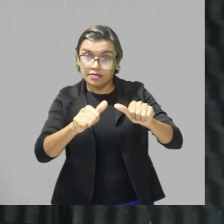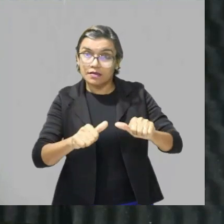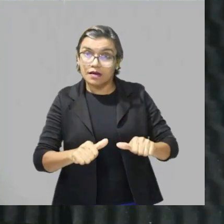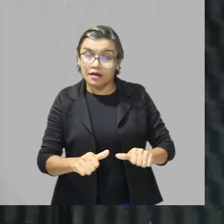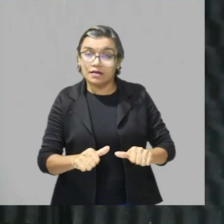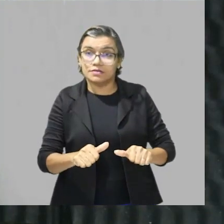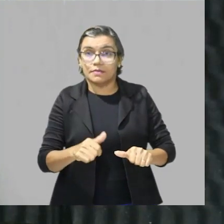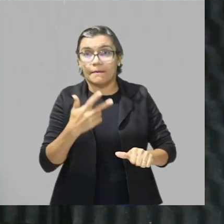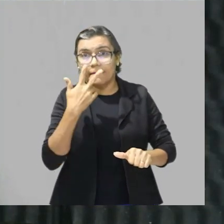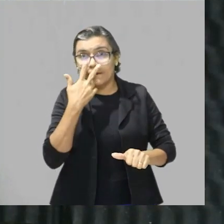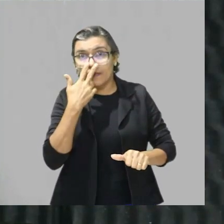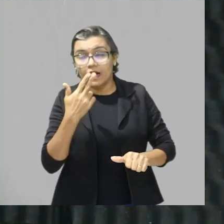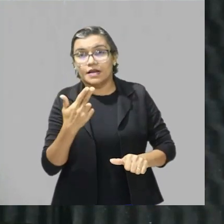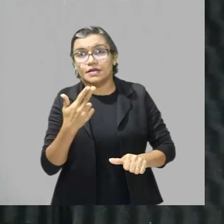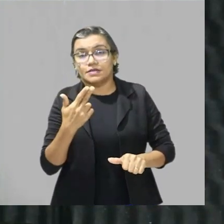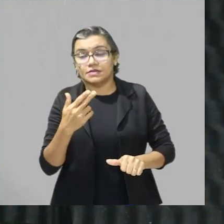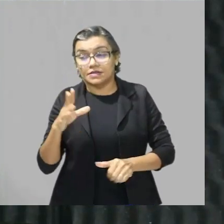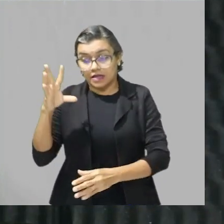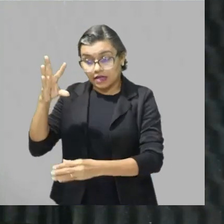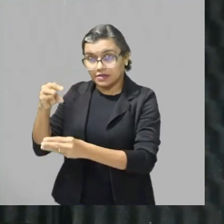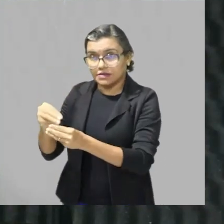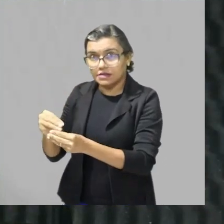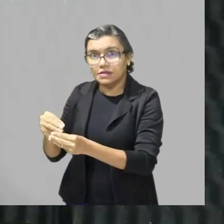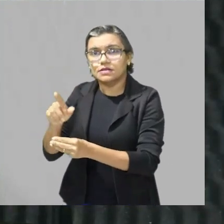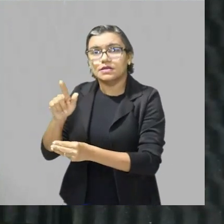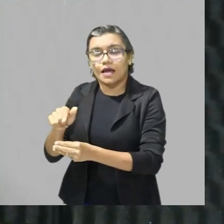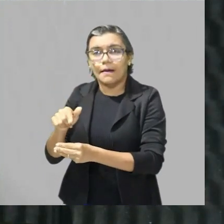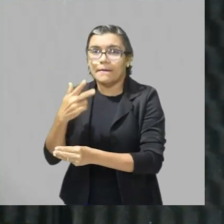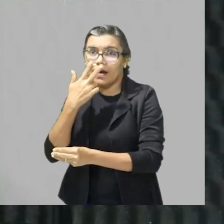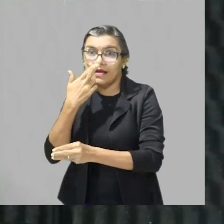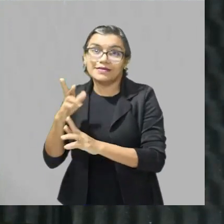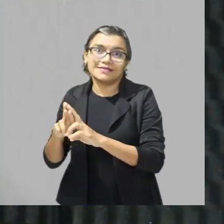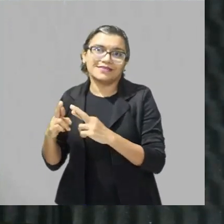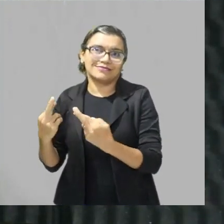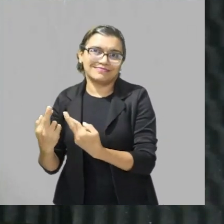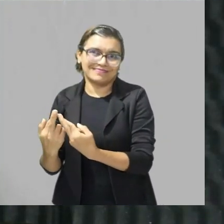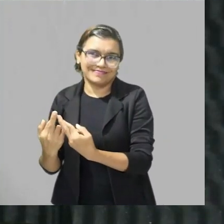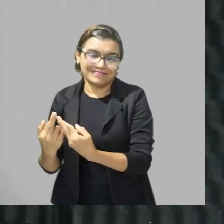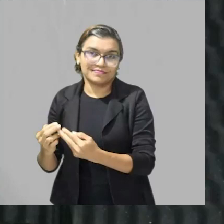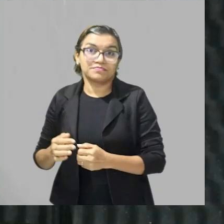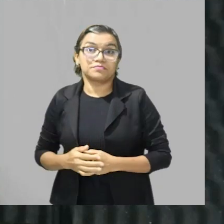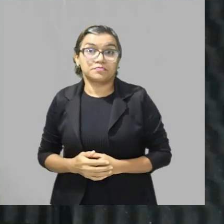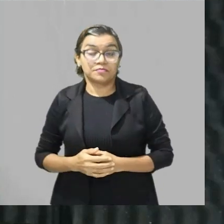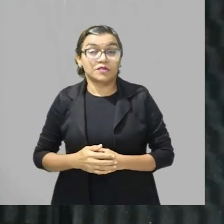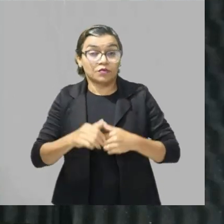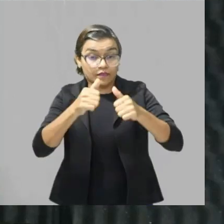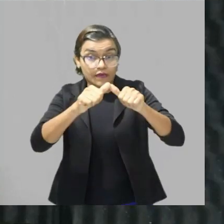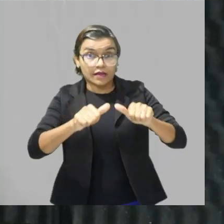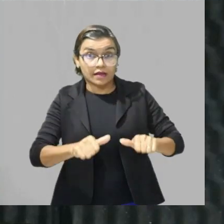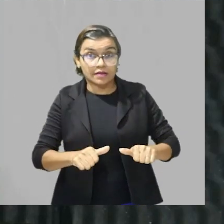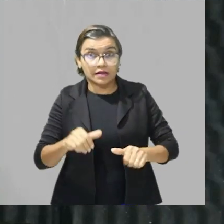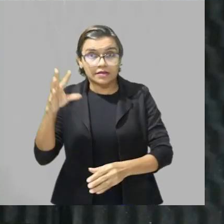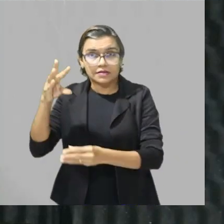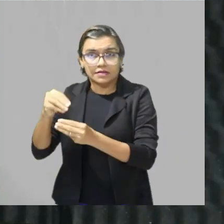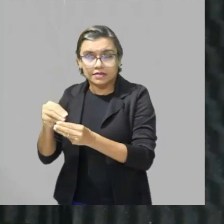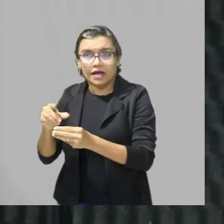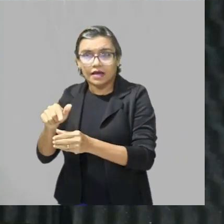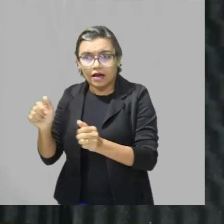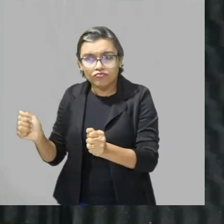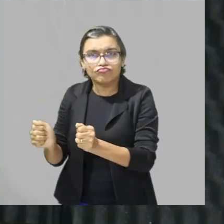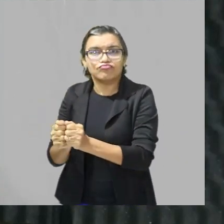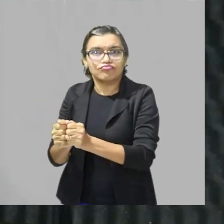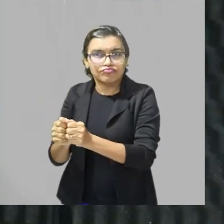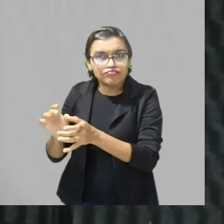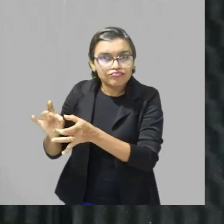quebra uma diminuição síntese é uma reunião certo analisar sintetizar é reunir